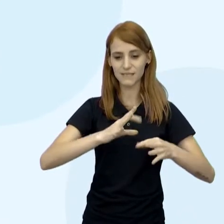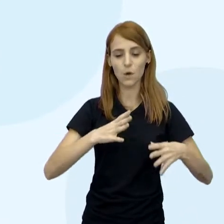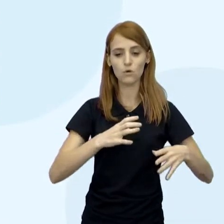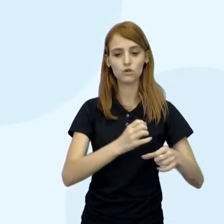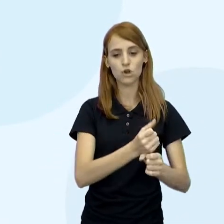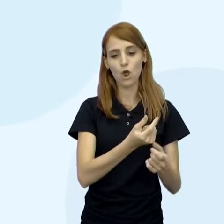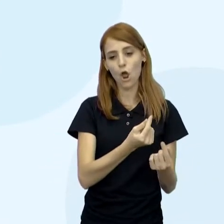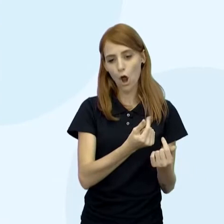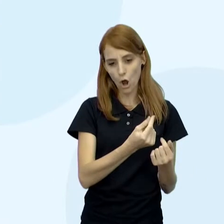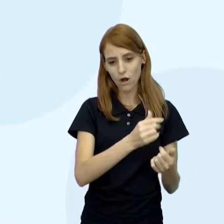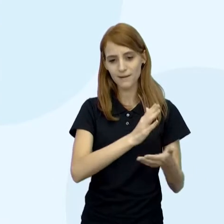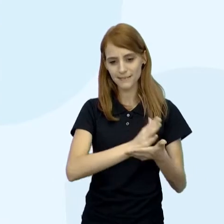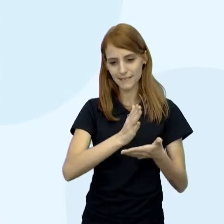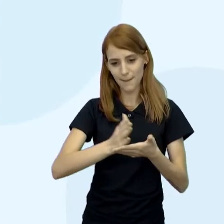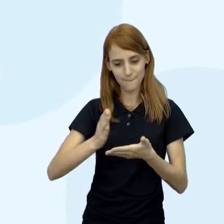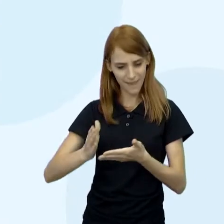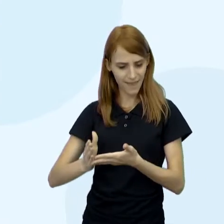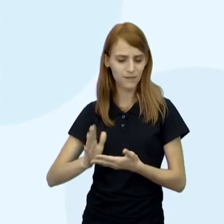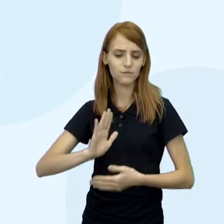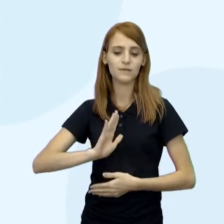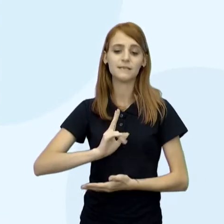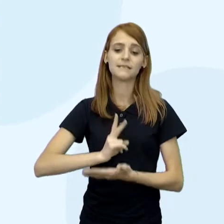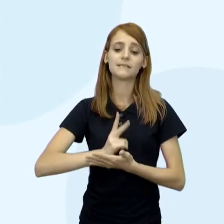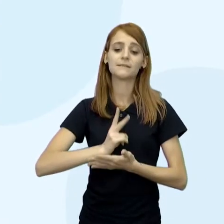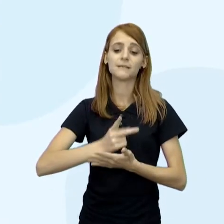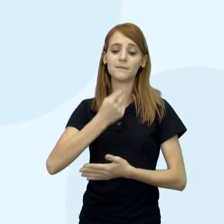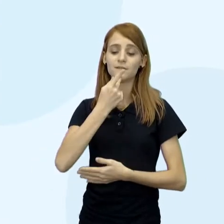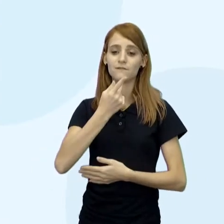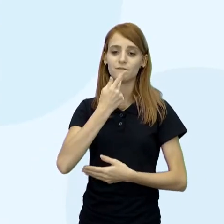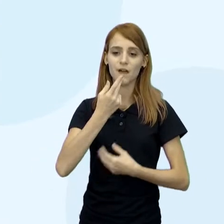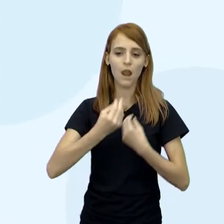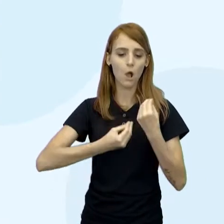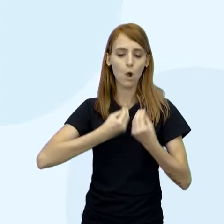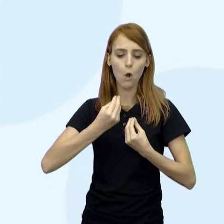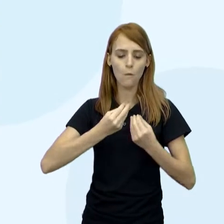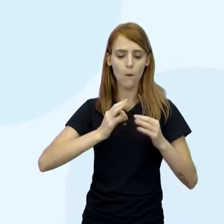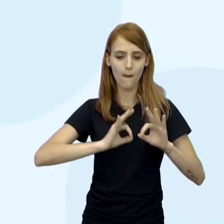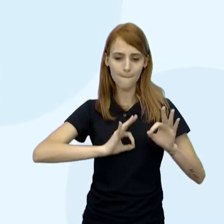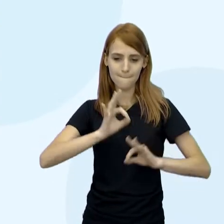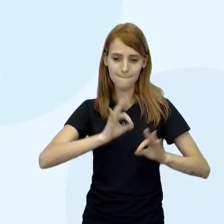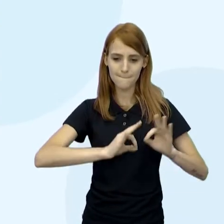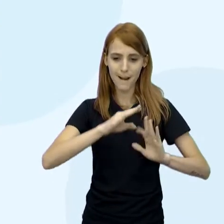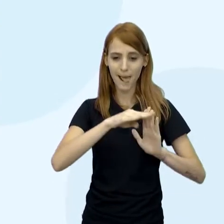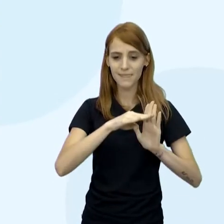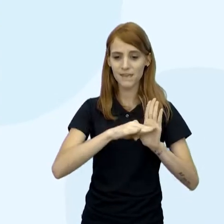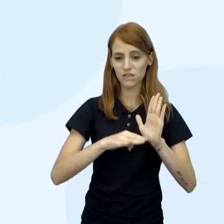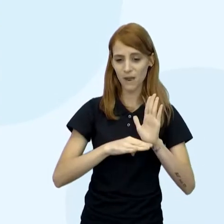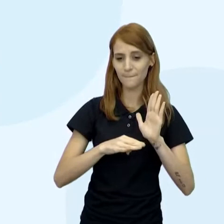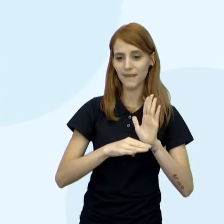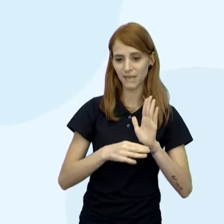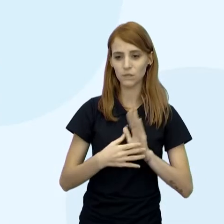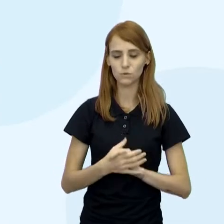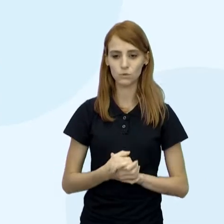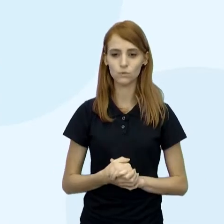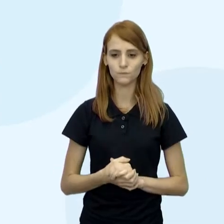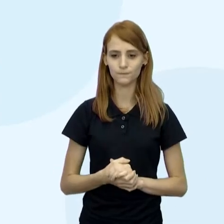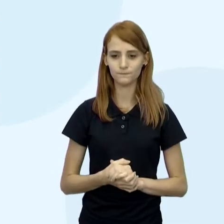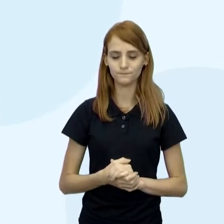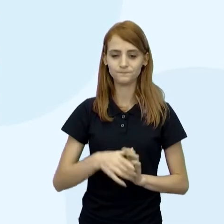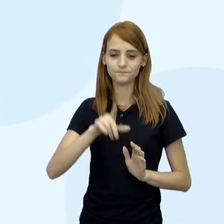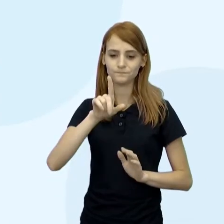orçamento. E a gente vem falando muito aí sobre planejamento. Essa organização é o